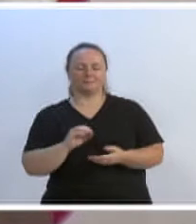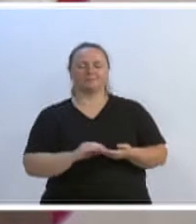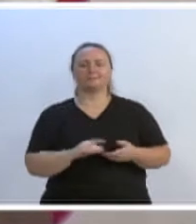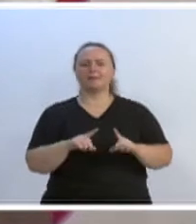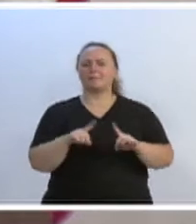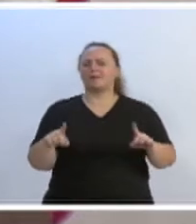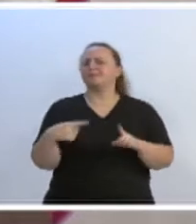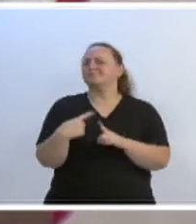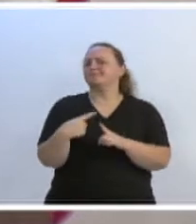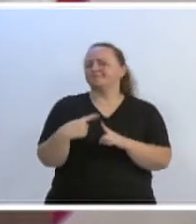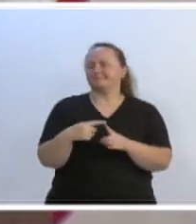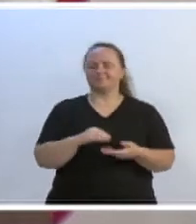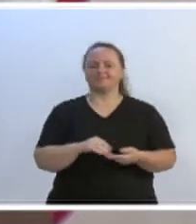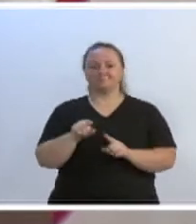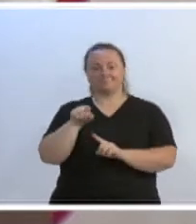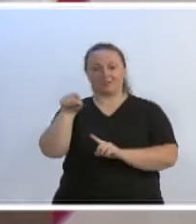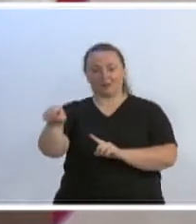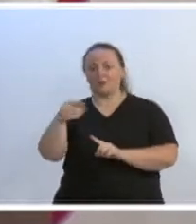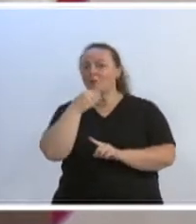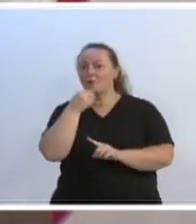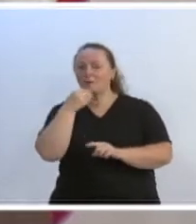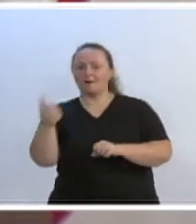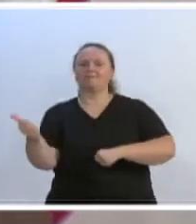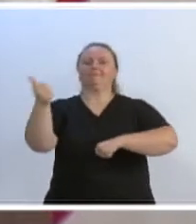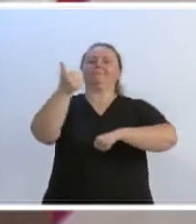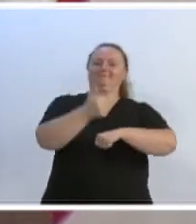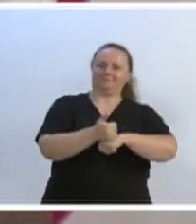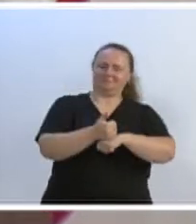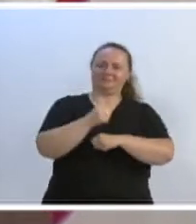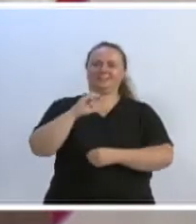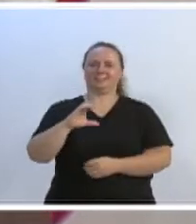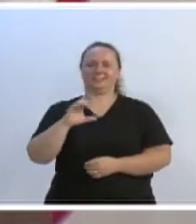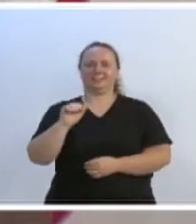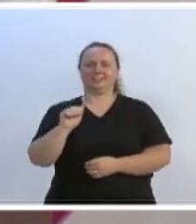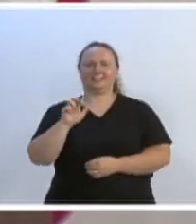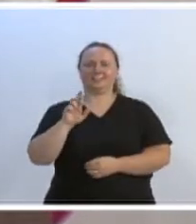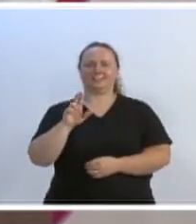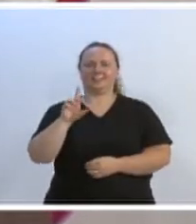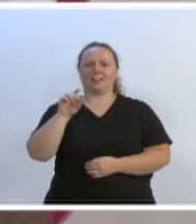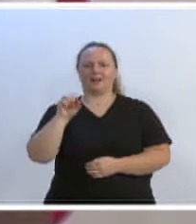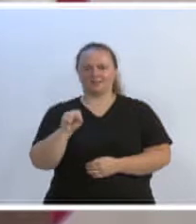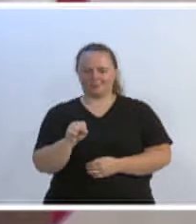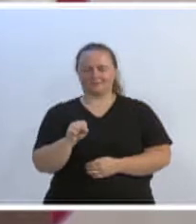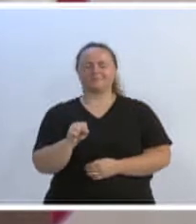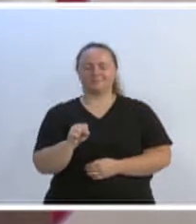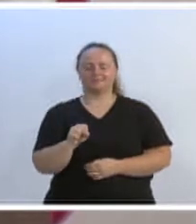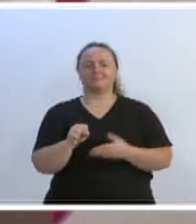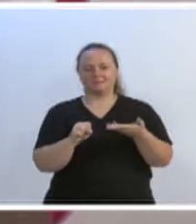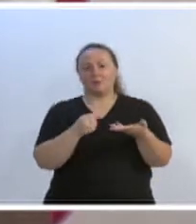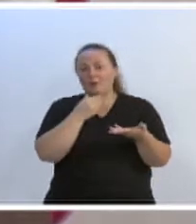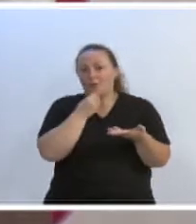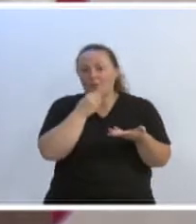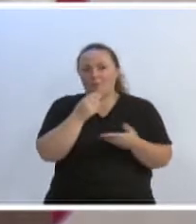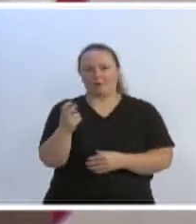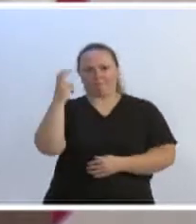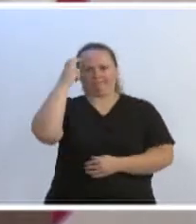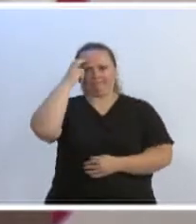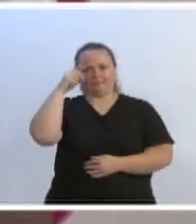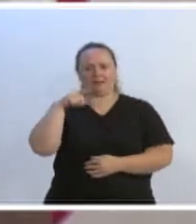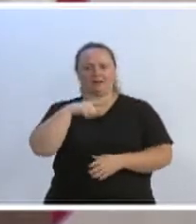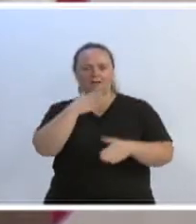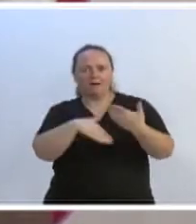momento ímpar em toda a história do nosso município. Eu cumprimento com muito carinho nesse sentido, em nome do município de Blumenau, o querido